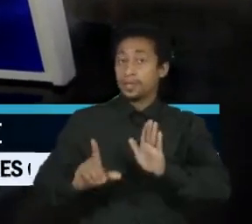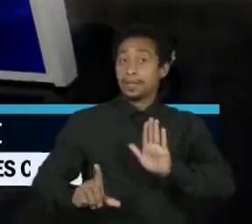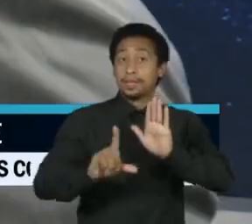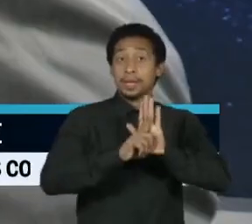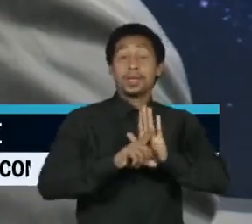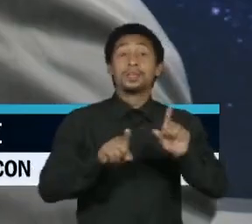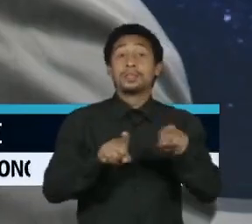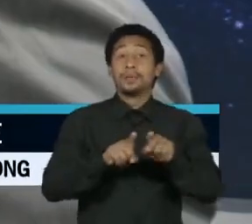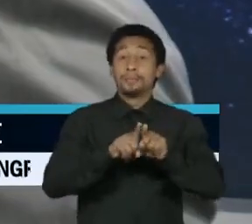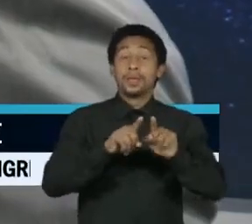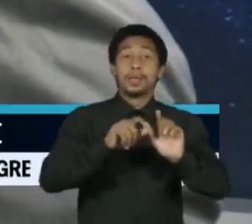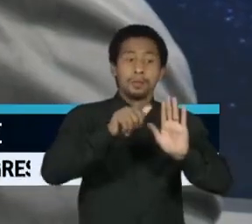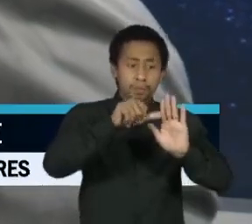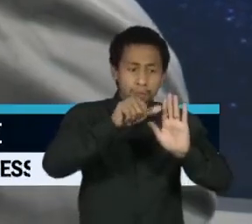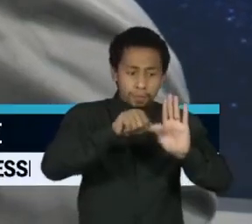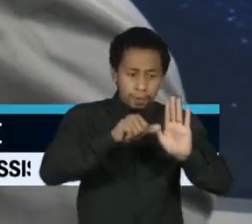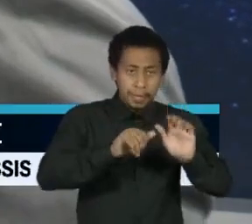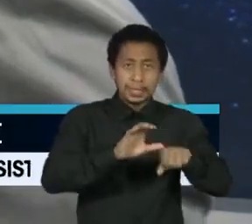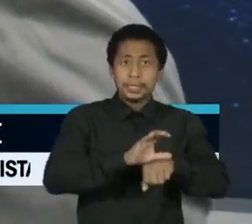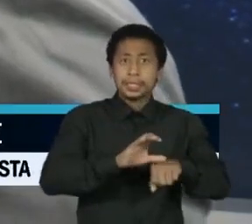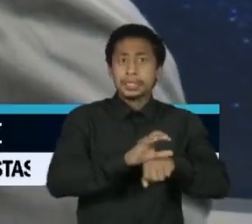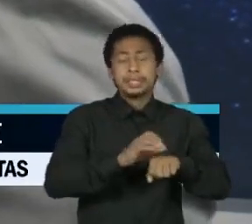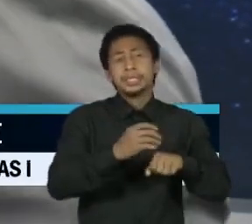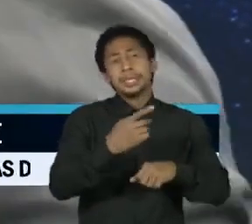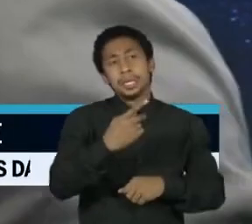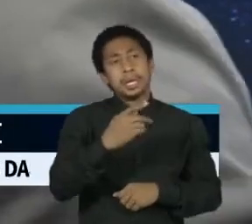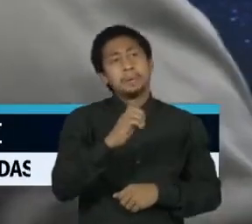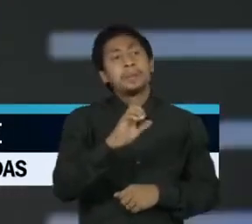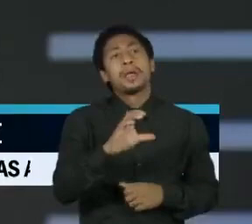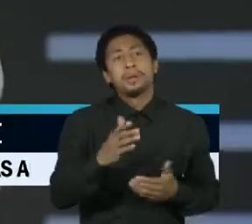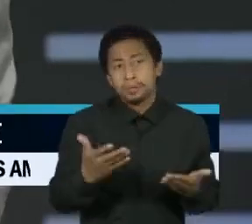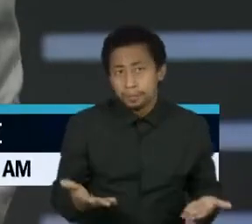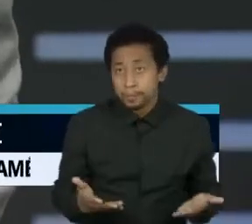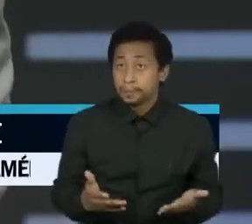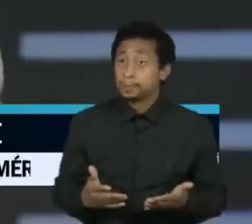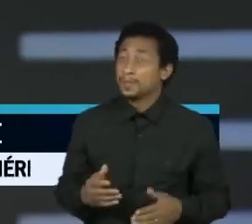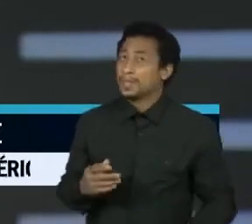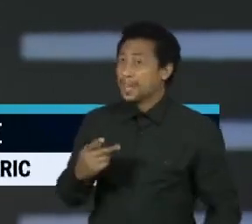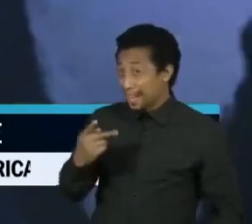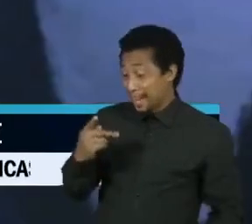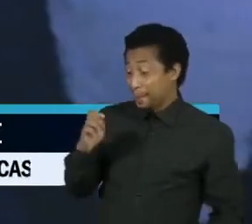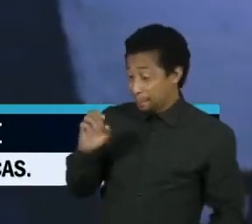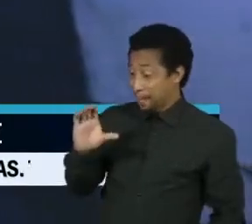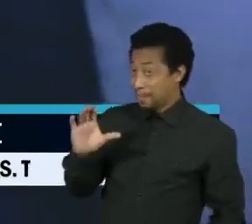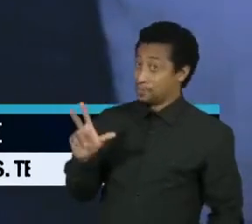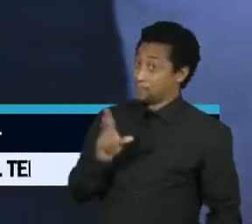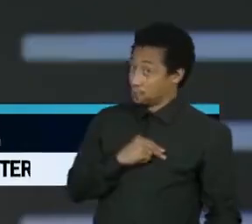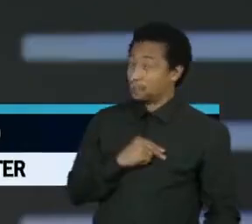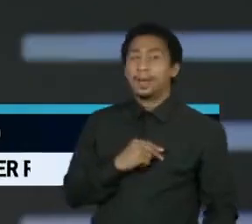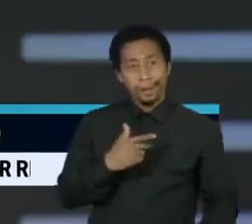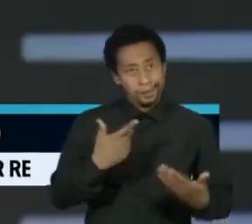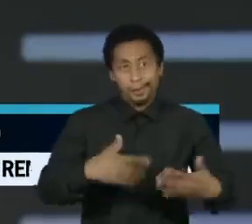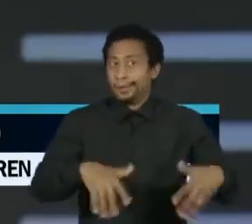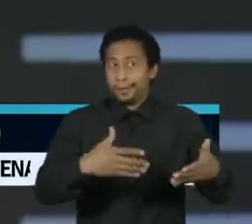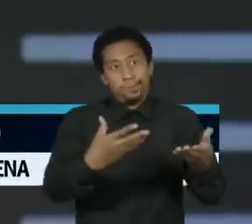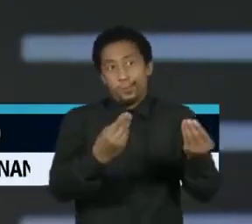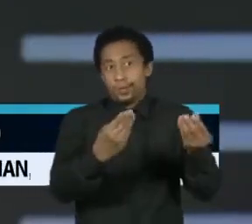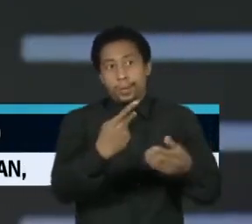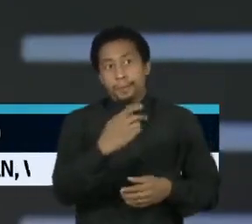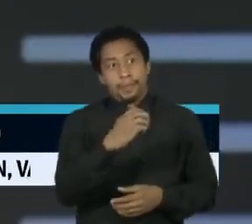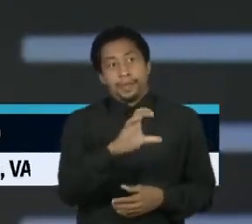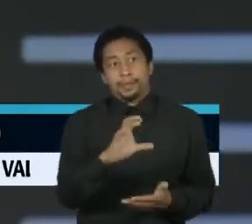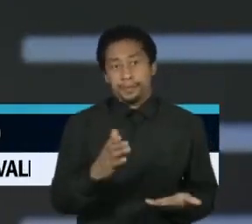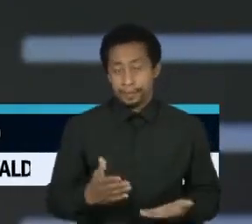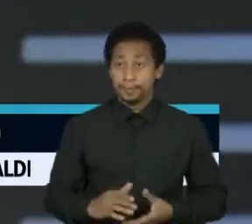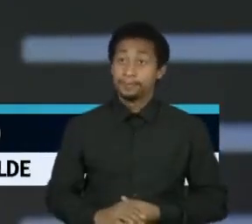de mudanças na Constituição? Das PECs? Sim, das PECs. Que agora é PEC para tudo, né? É, assim,